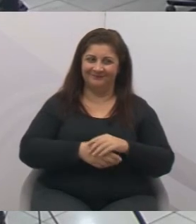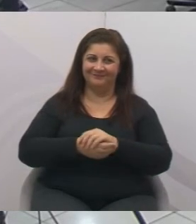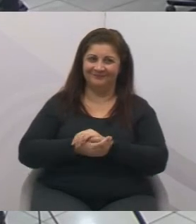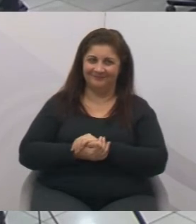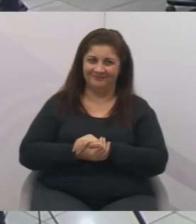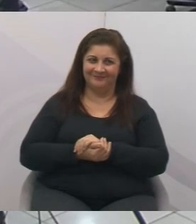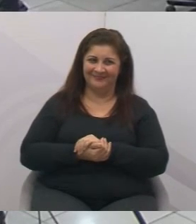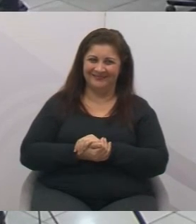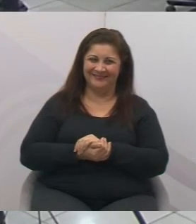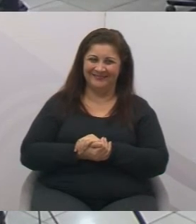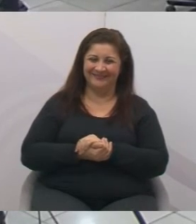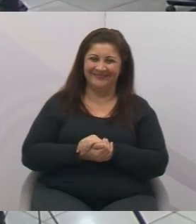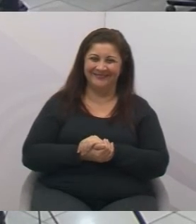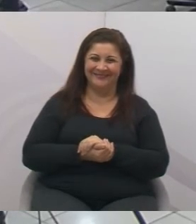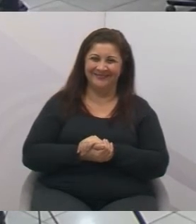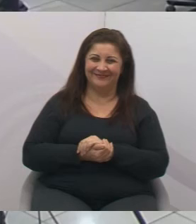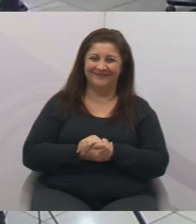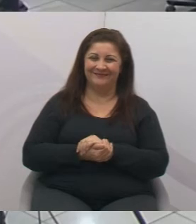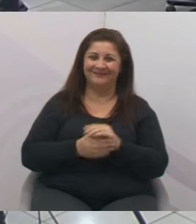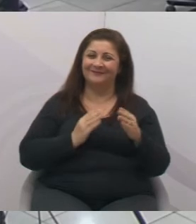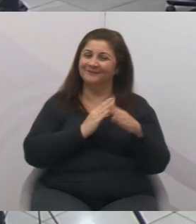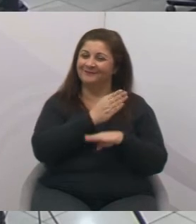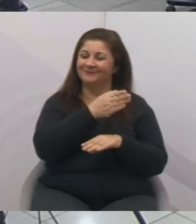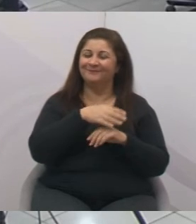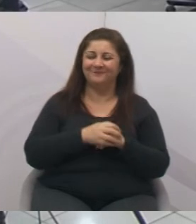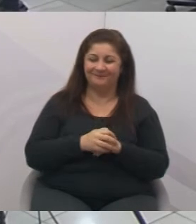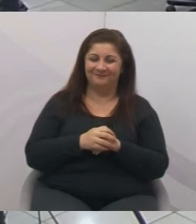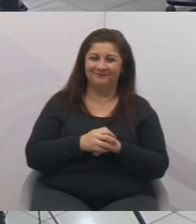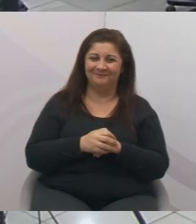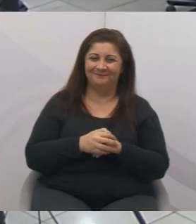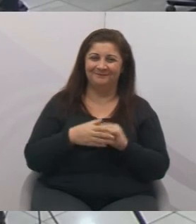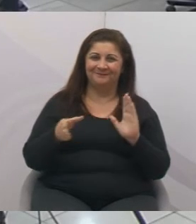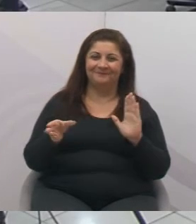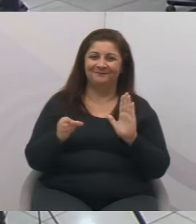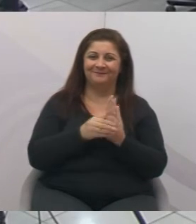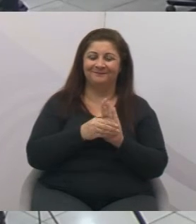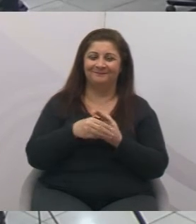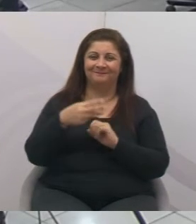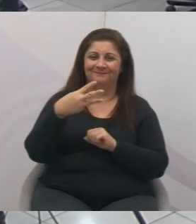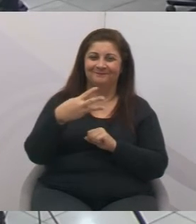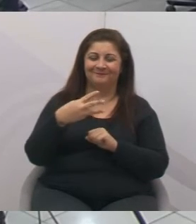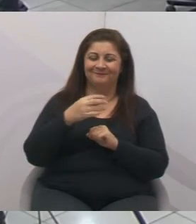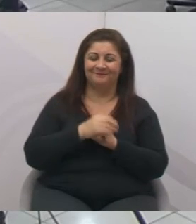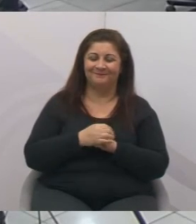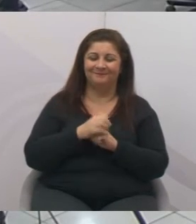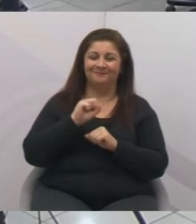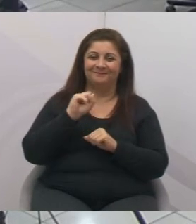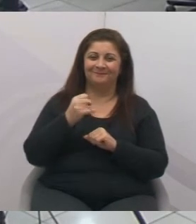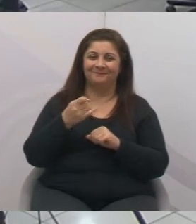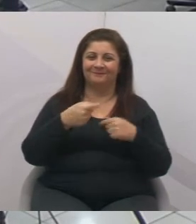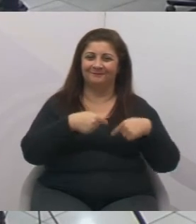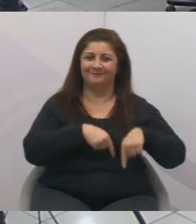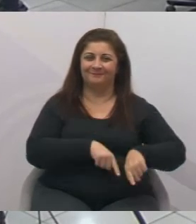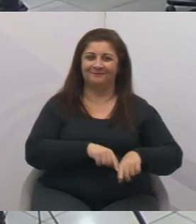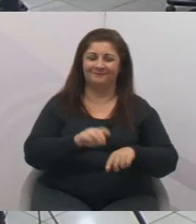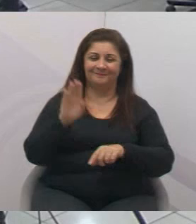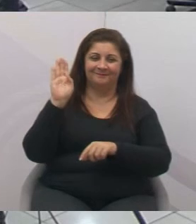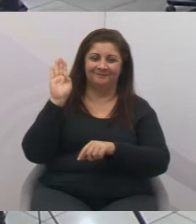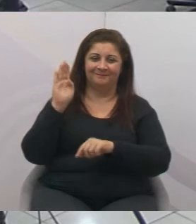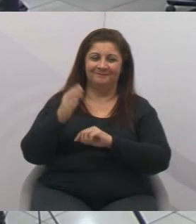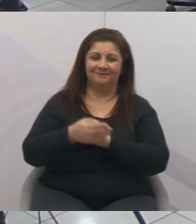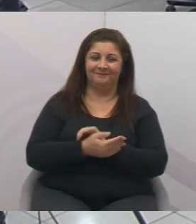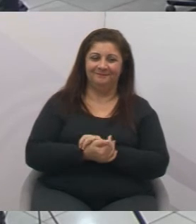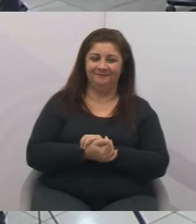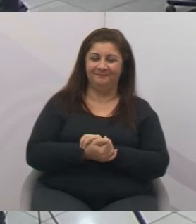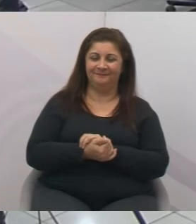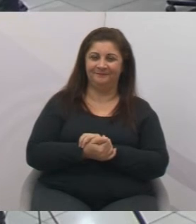braços. Emenda número 2 aprovado. Emenda número 3 está em votação. Os que forem contrários,